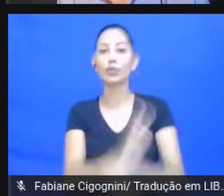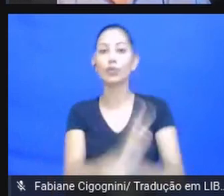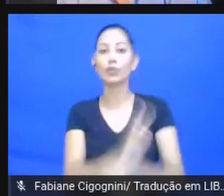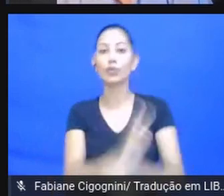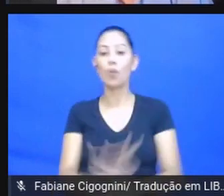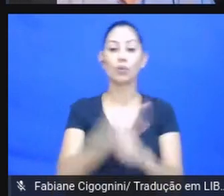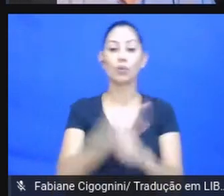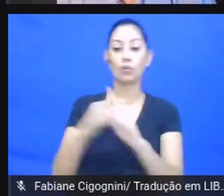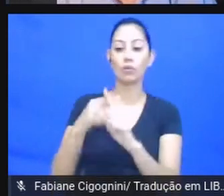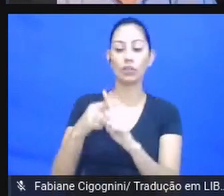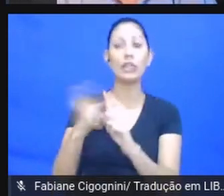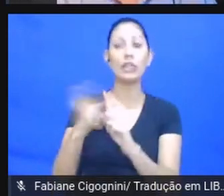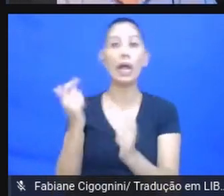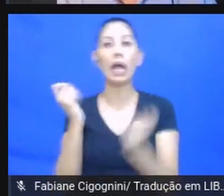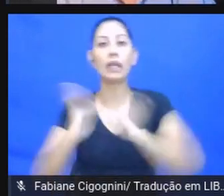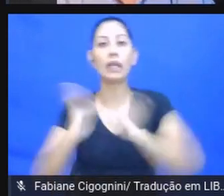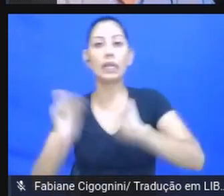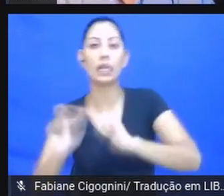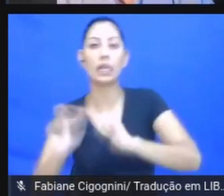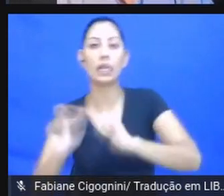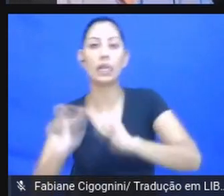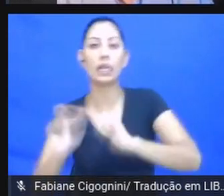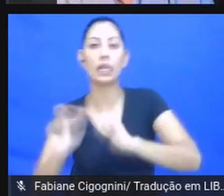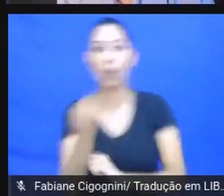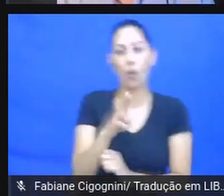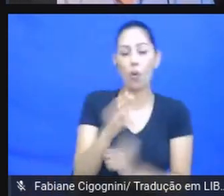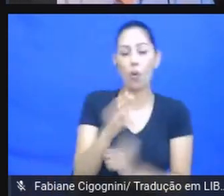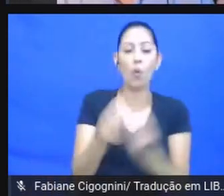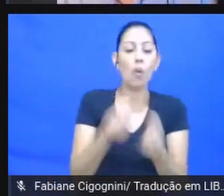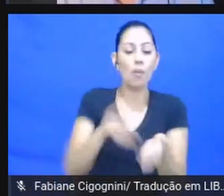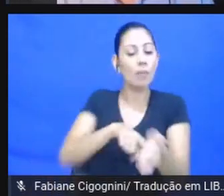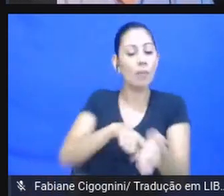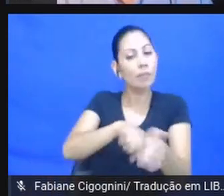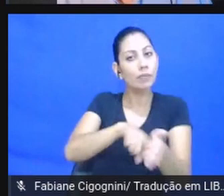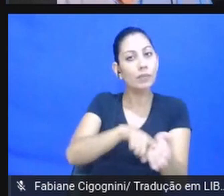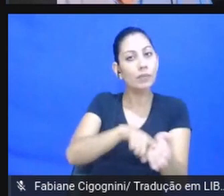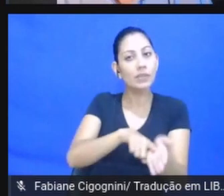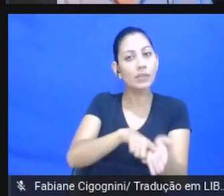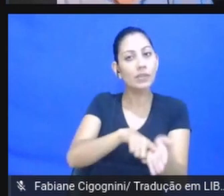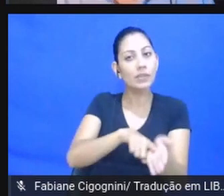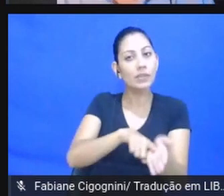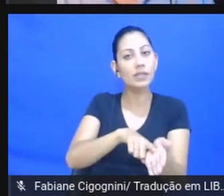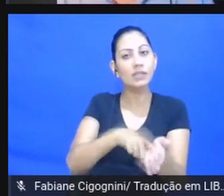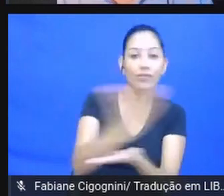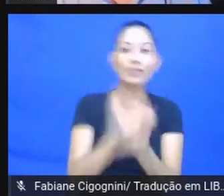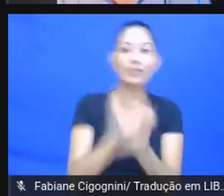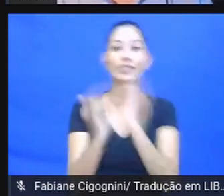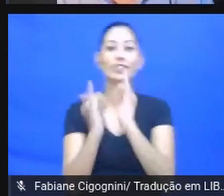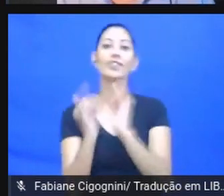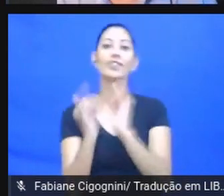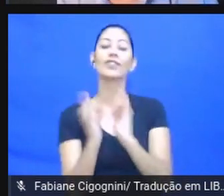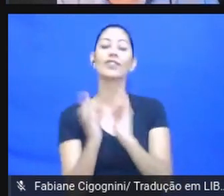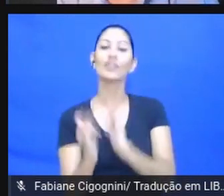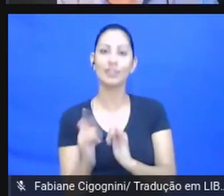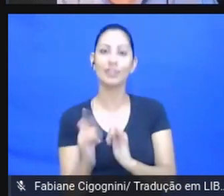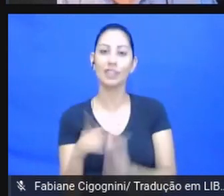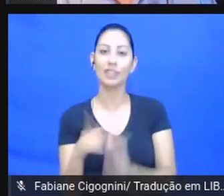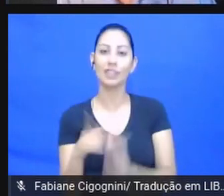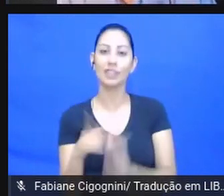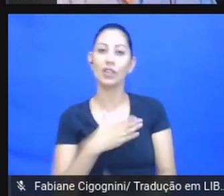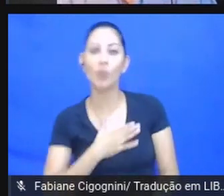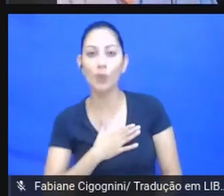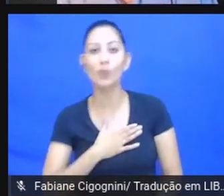está dando certo, fazer pesquisa com os alunos para ver se eles estão gostando e fazendo ajustes,